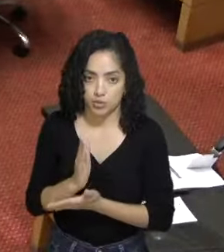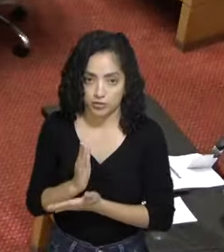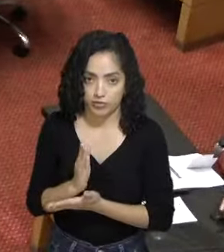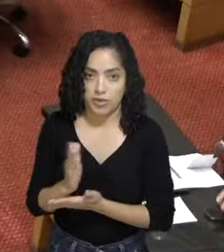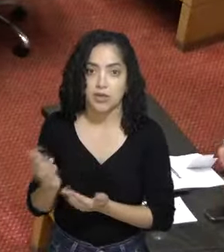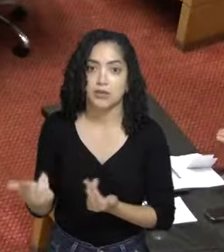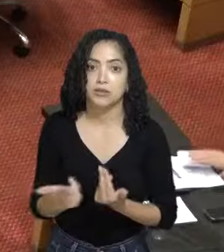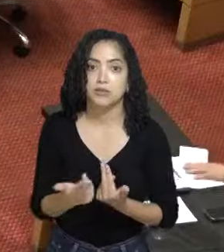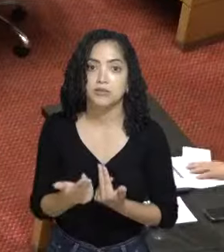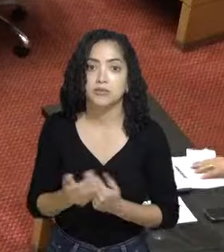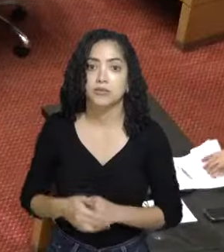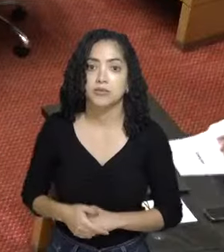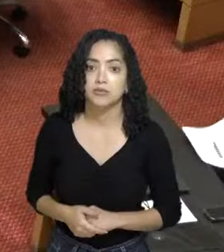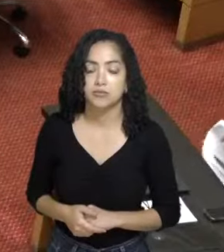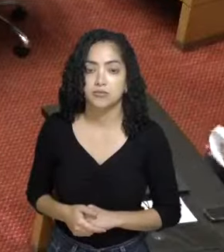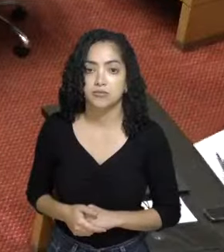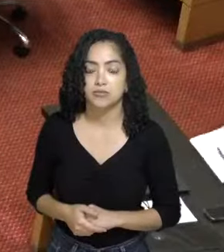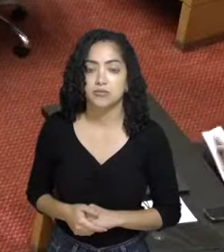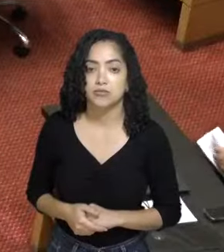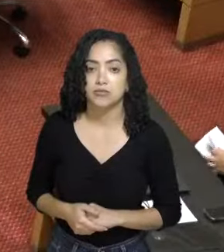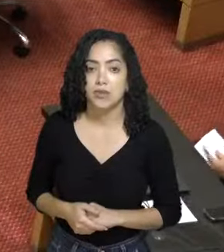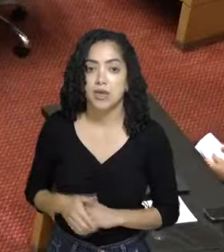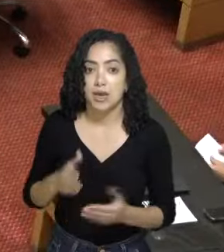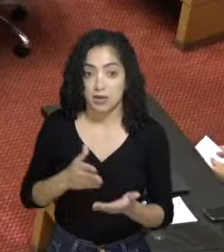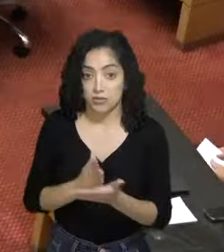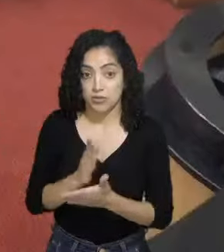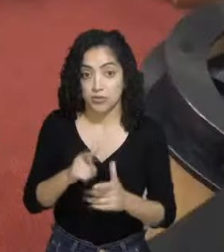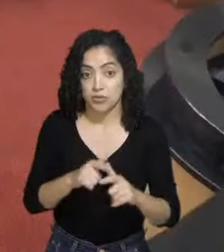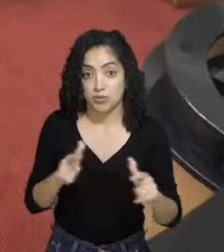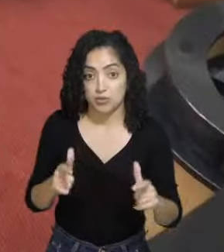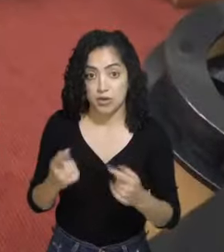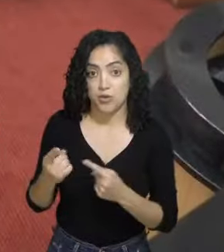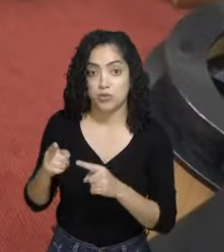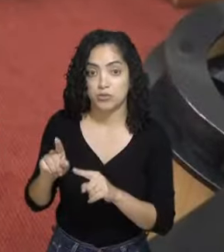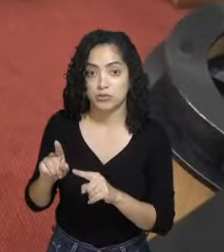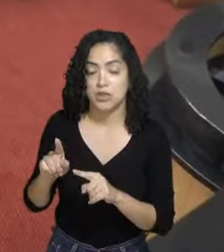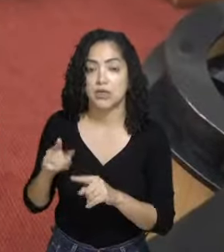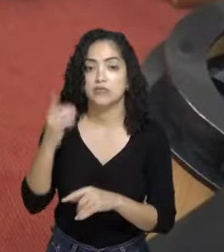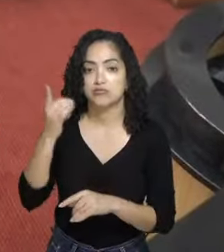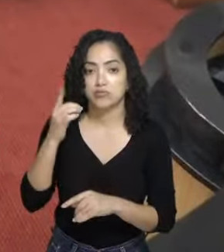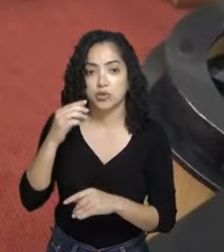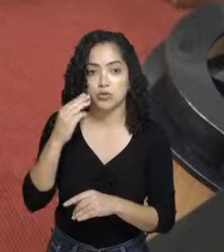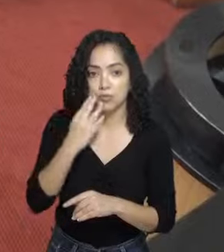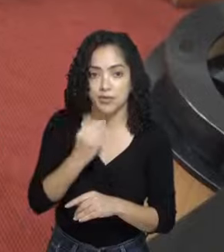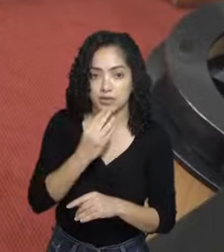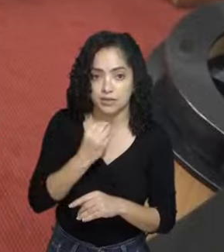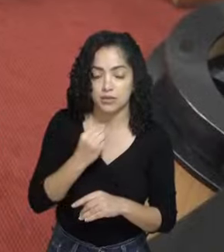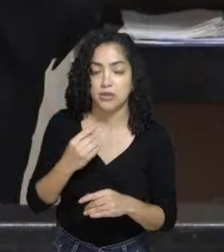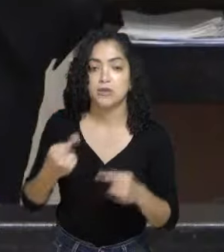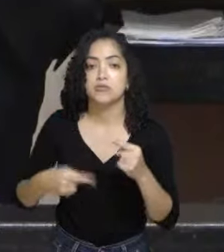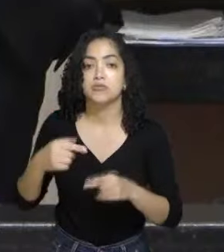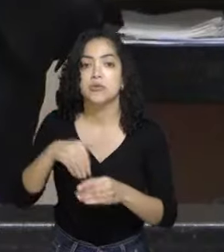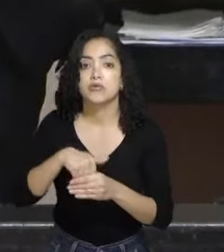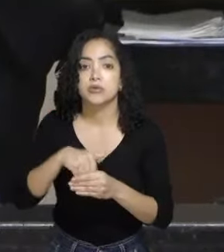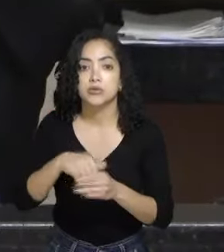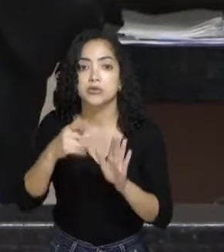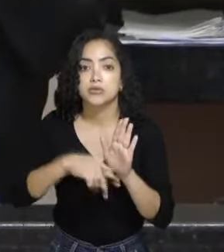por unanimidade. Aliás, aprovado por maioria, voto contrário, deputado Marquito. Discussão e votação em turno único do projeto